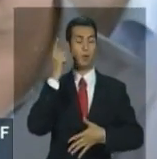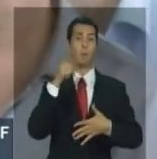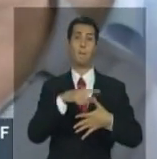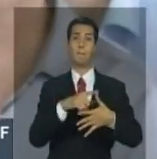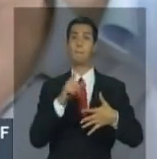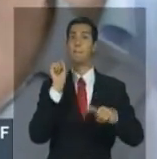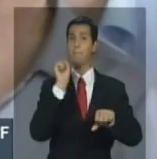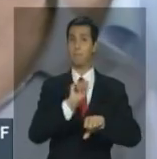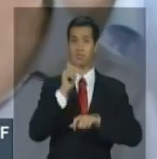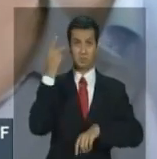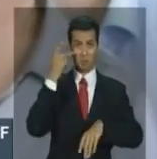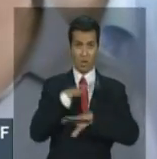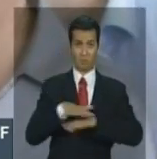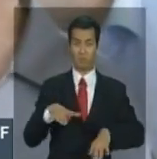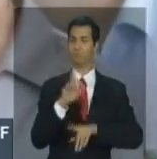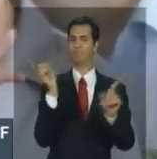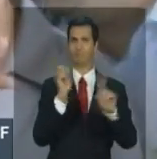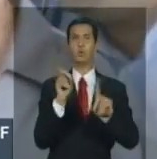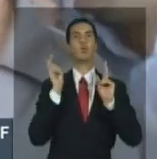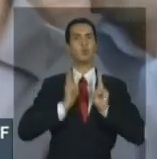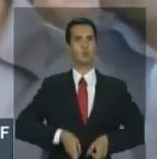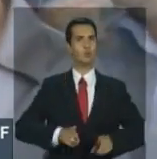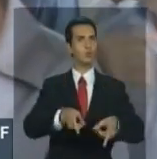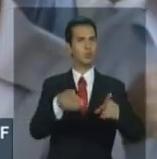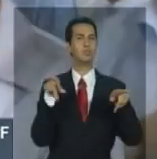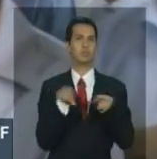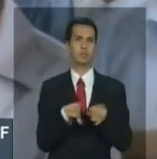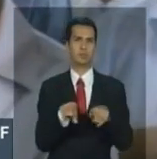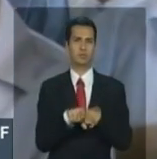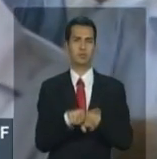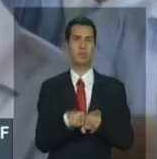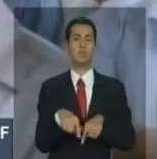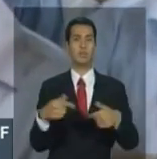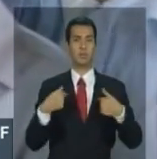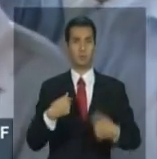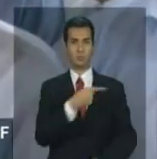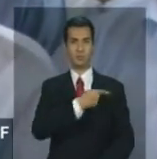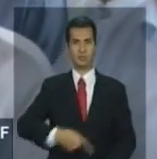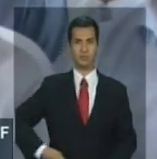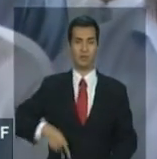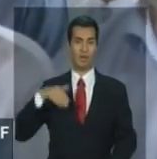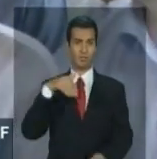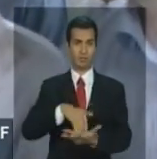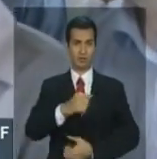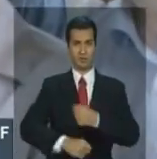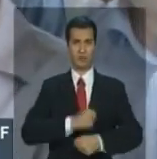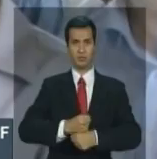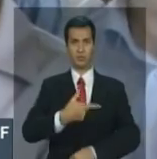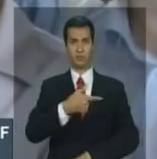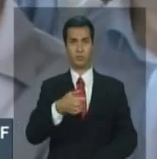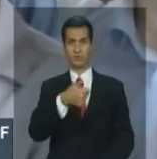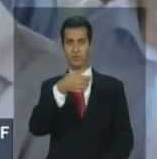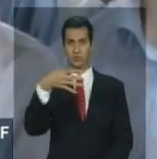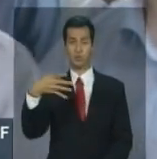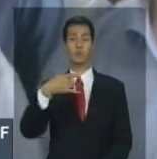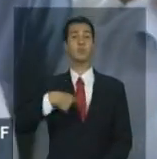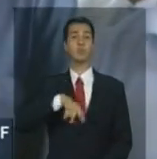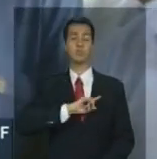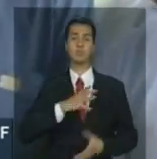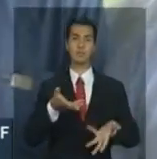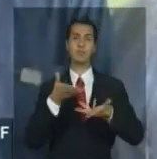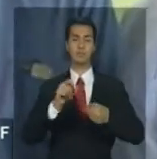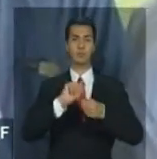Paulo. Nós pretendemos, nesse período do meu governo, que vai até 2014, nós pretendemos estar com